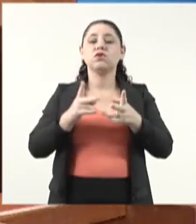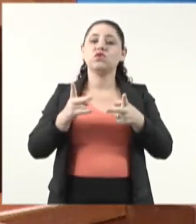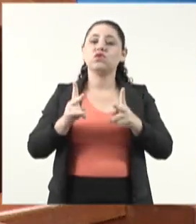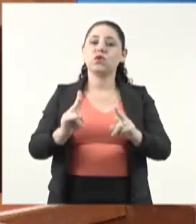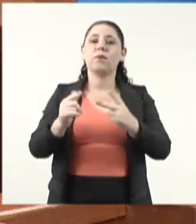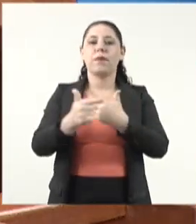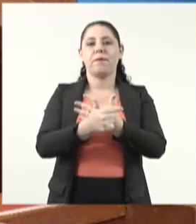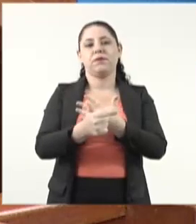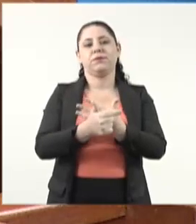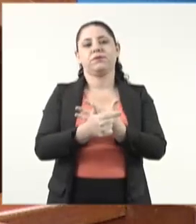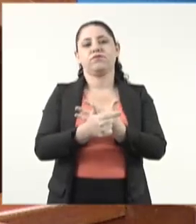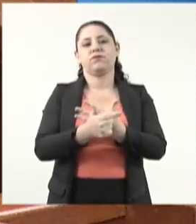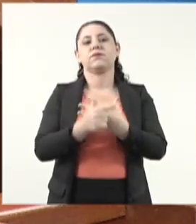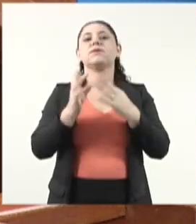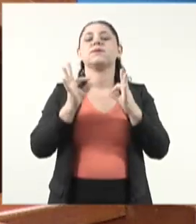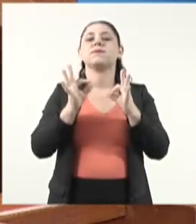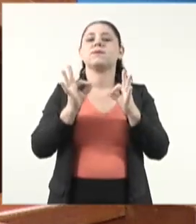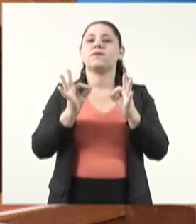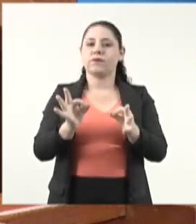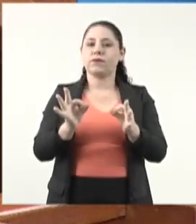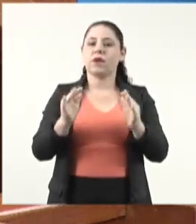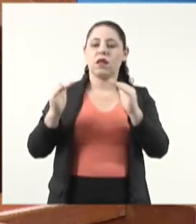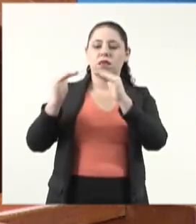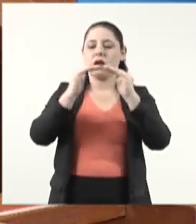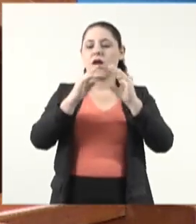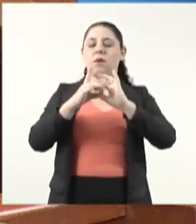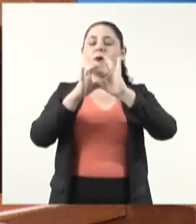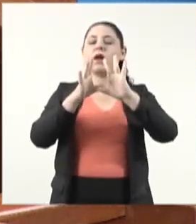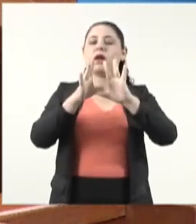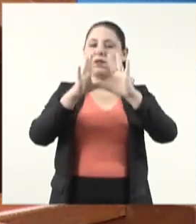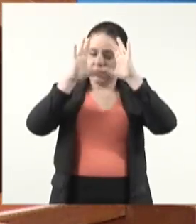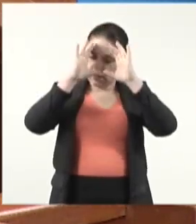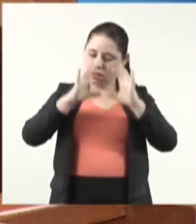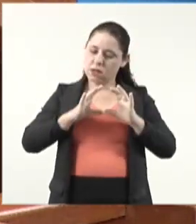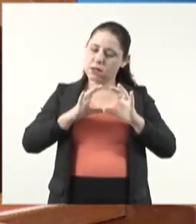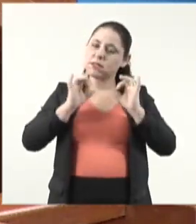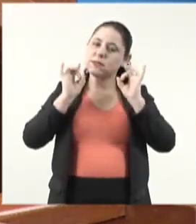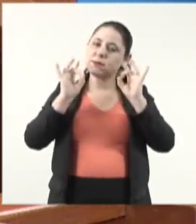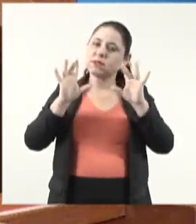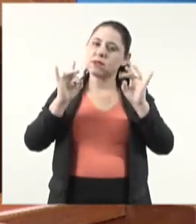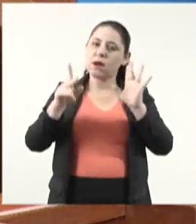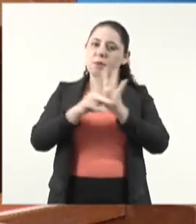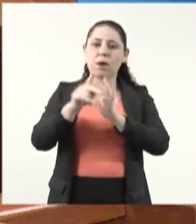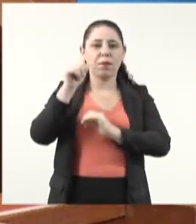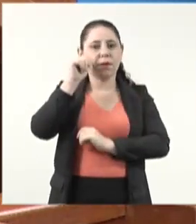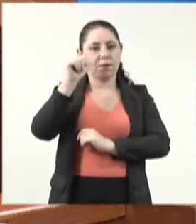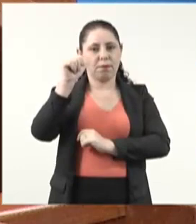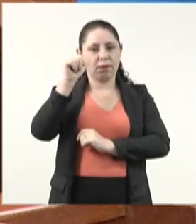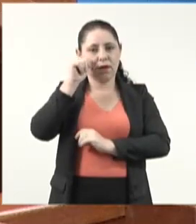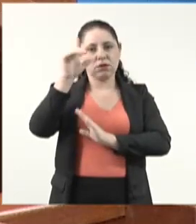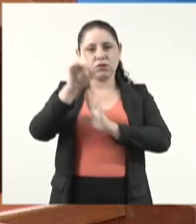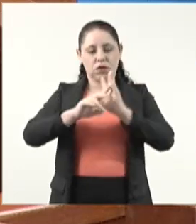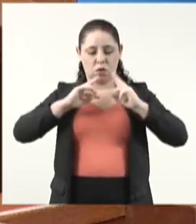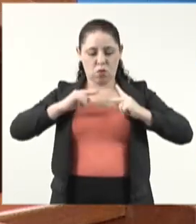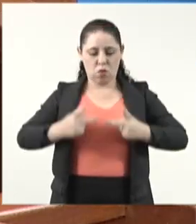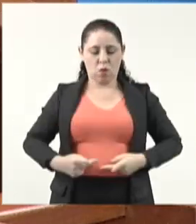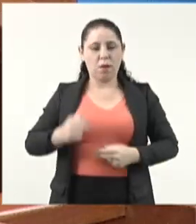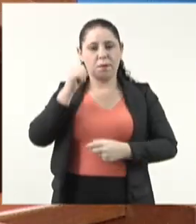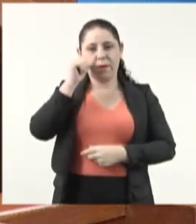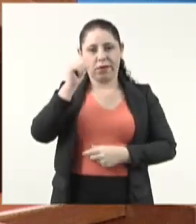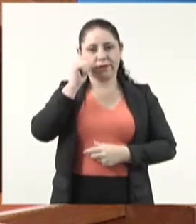nosso país como uma democracia que alcance a cidadania, inclusive e especialmente das mulheres, os direitos humanos das